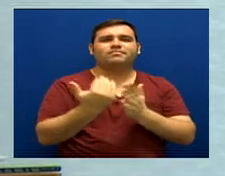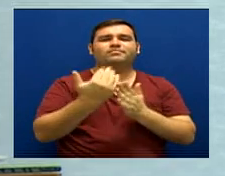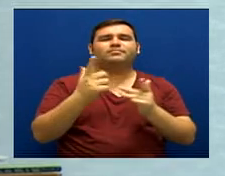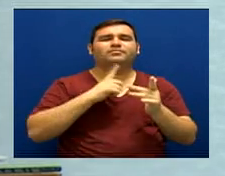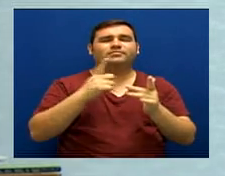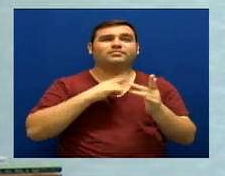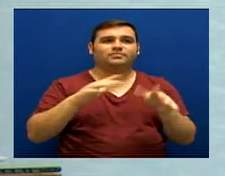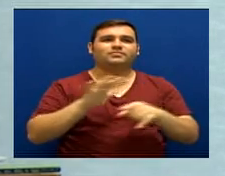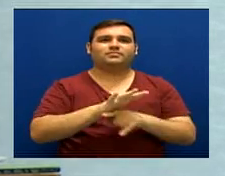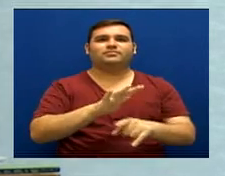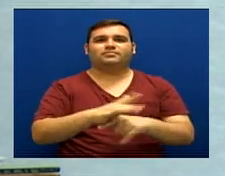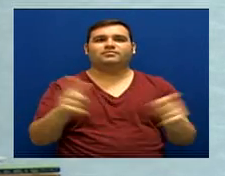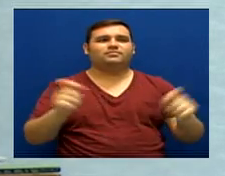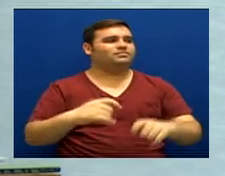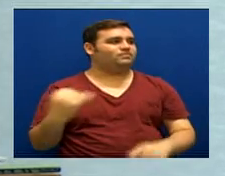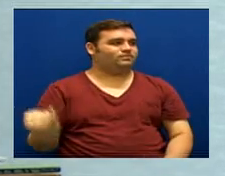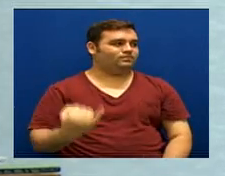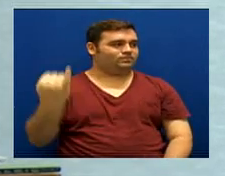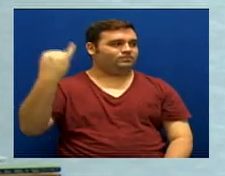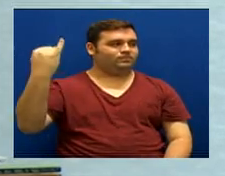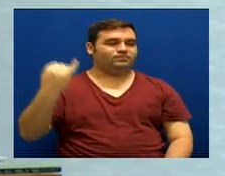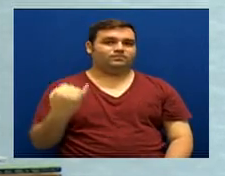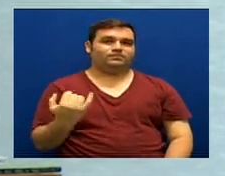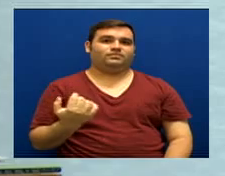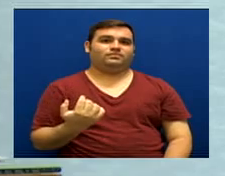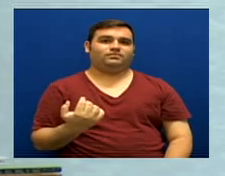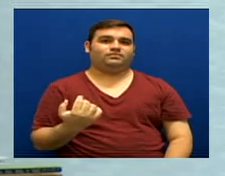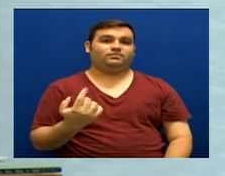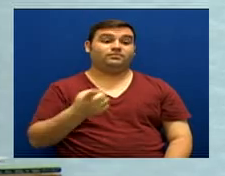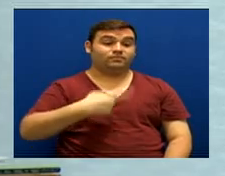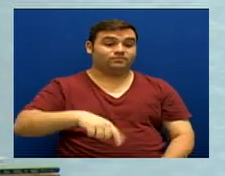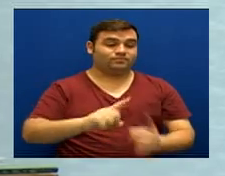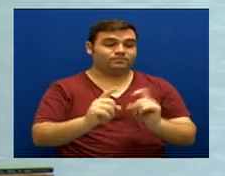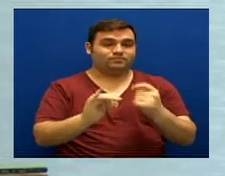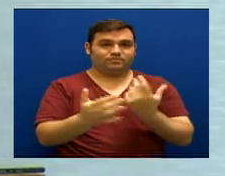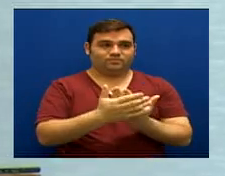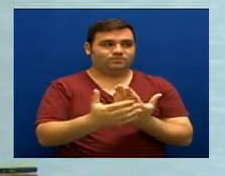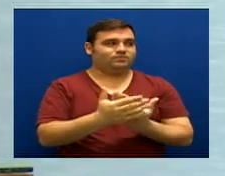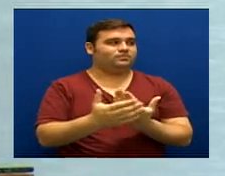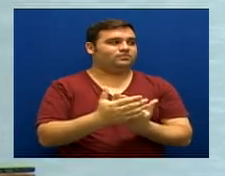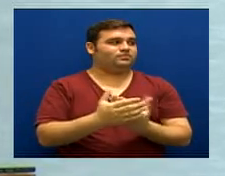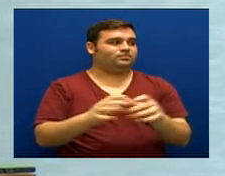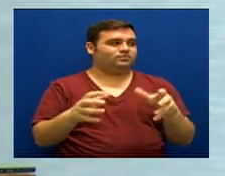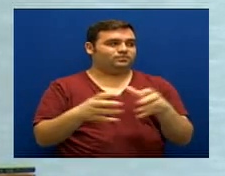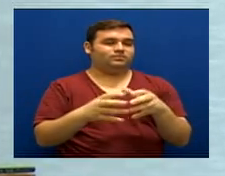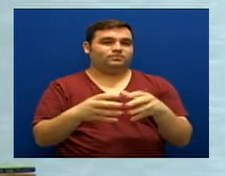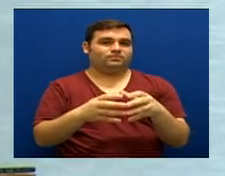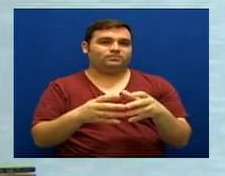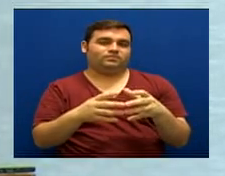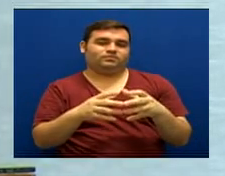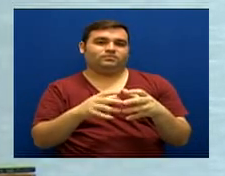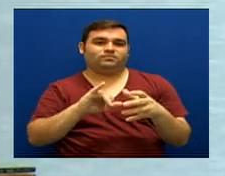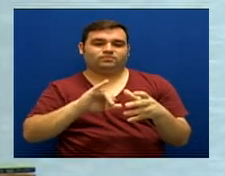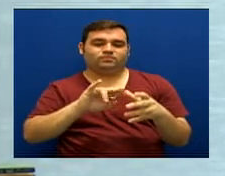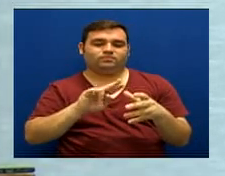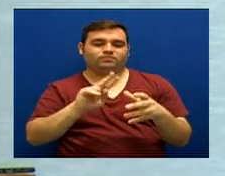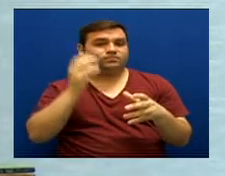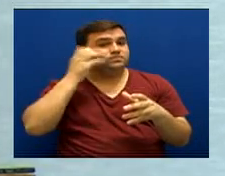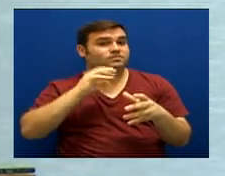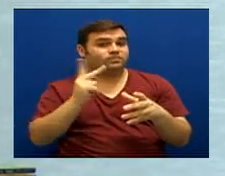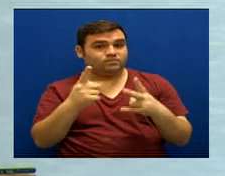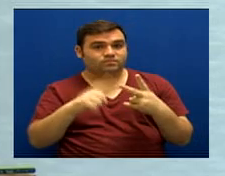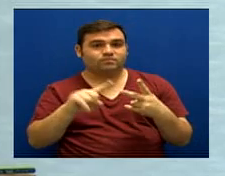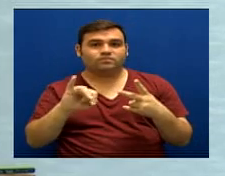disso é fundamental a nossa a nossa comissão enquanto eu último jp